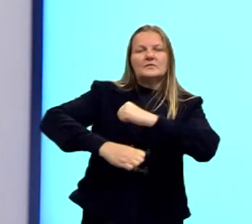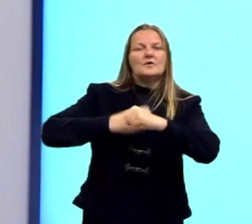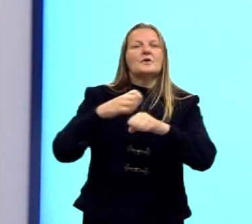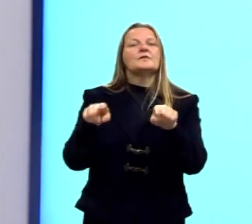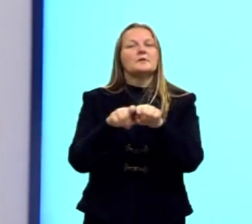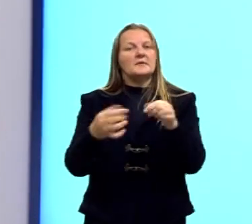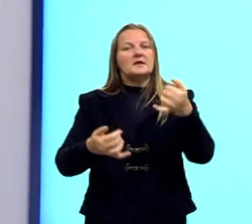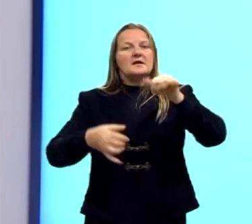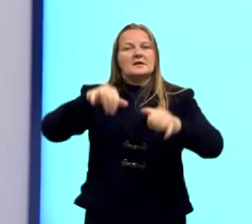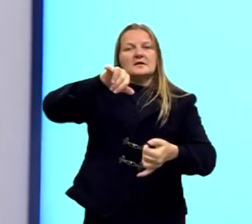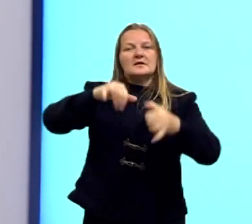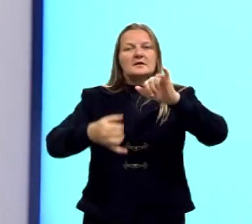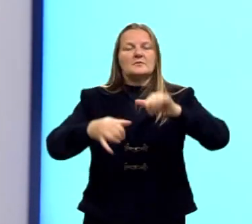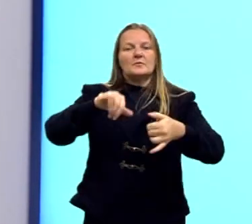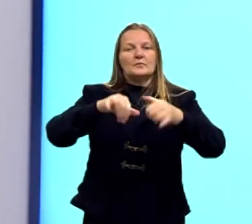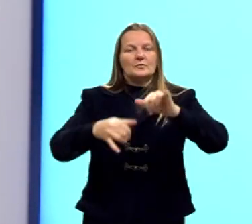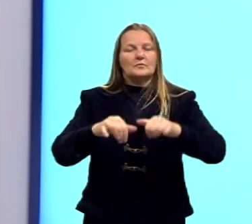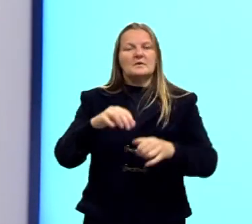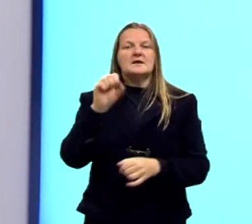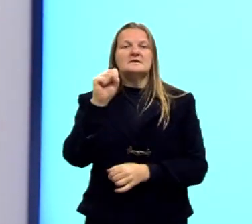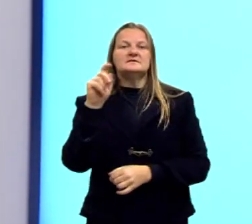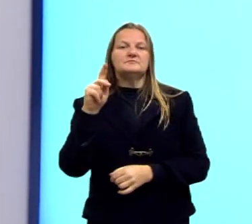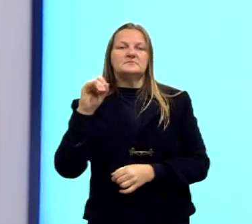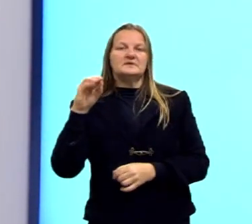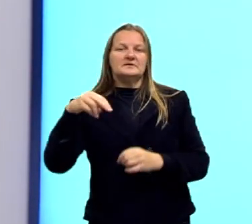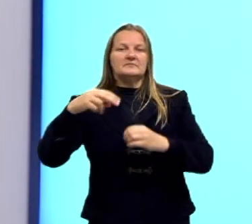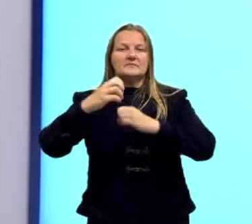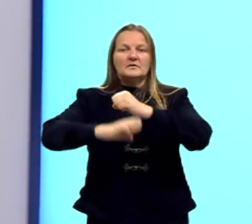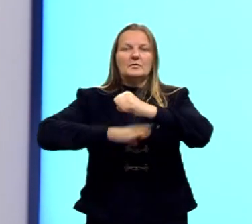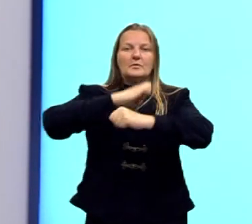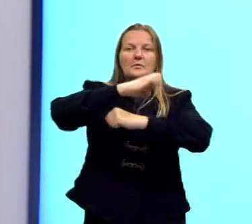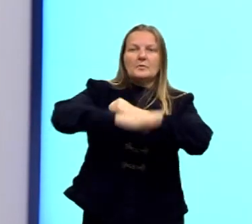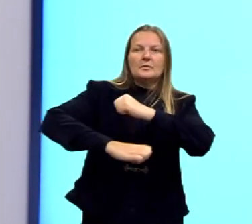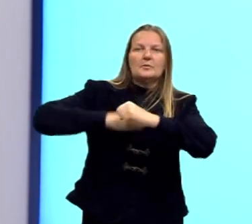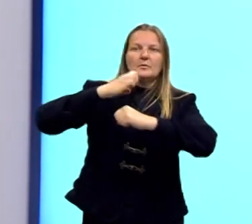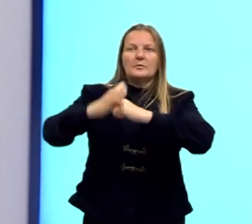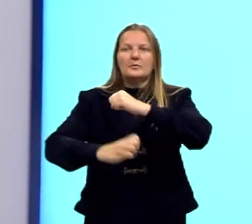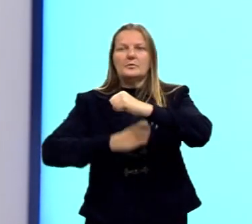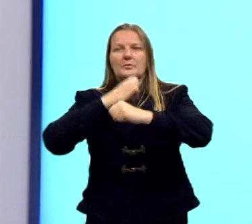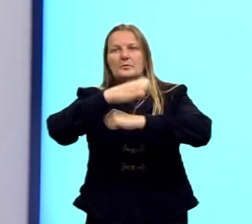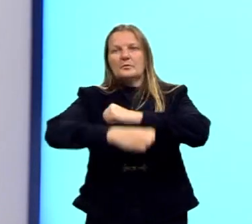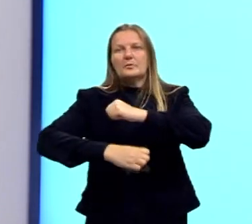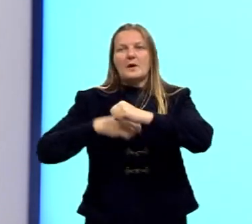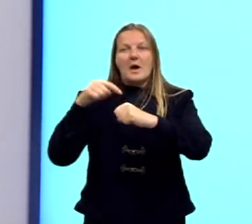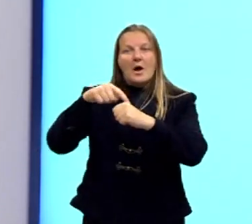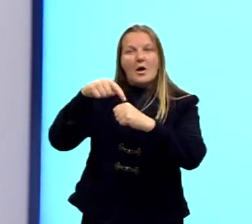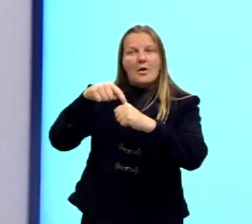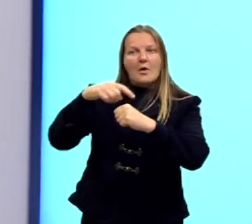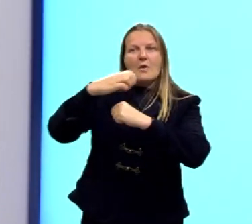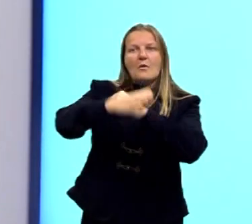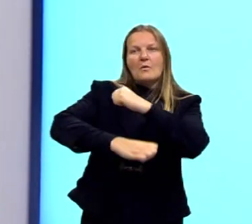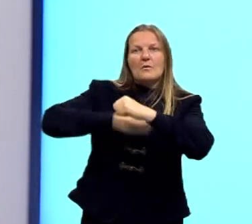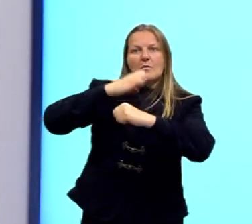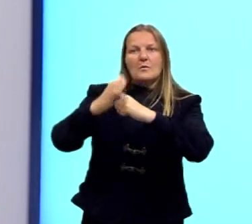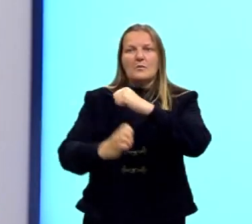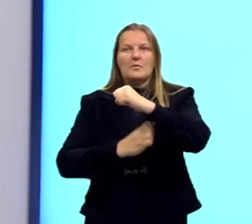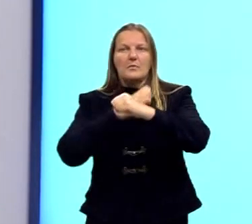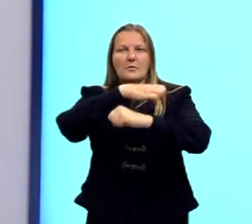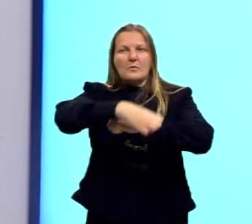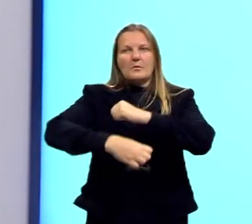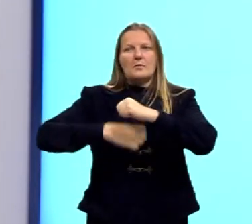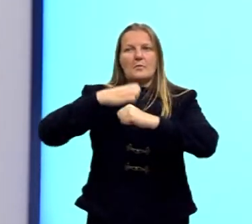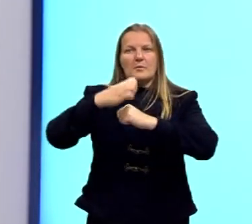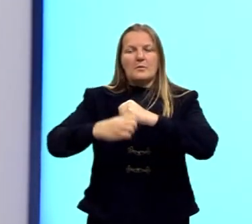química como o Spin do elétron né eles virem então então em torno de si mesmo tá e